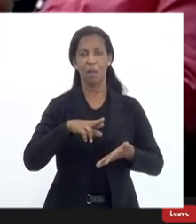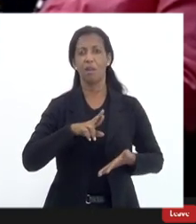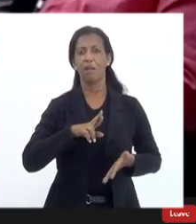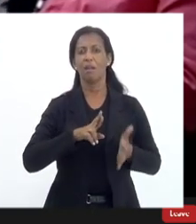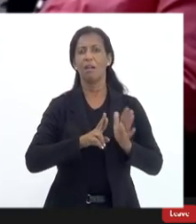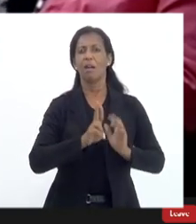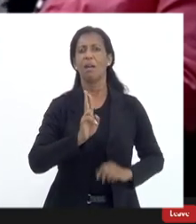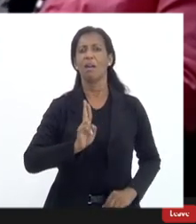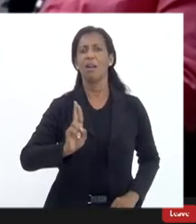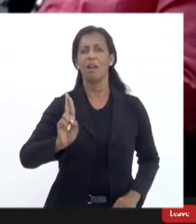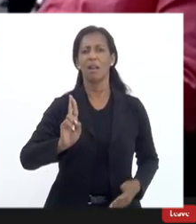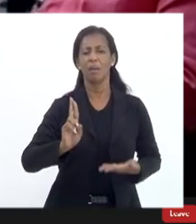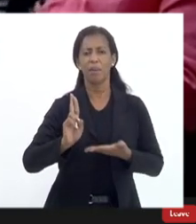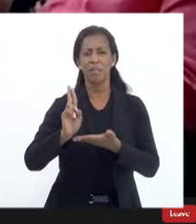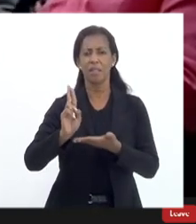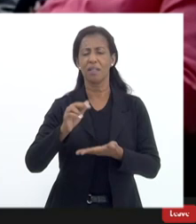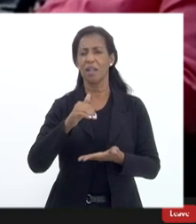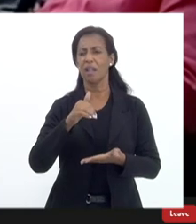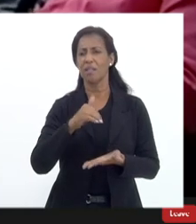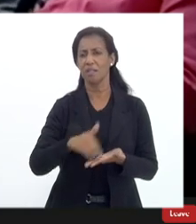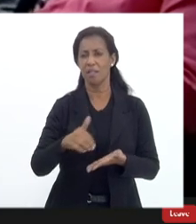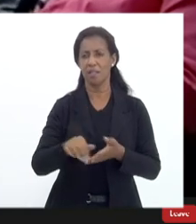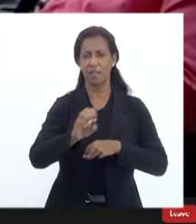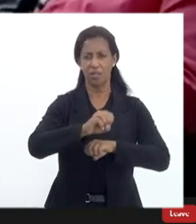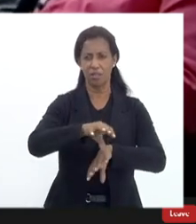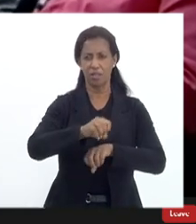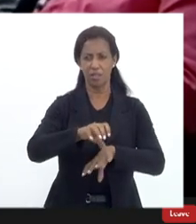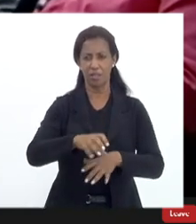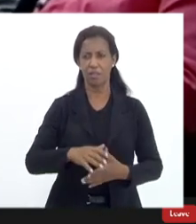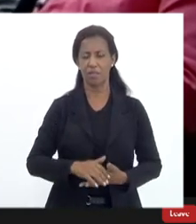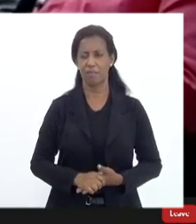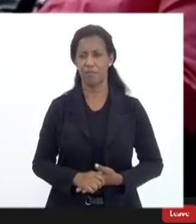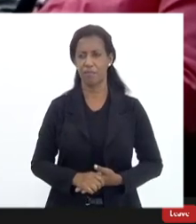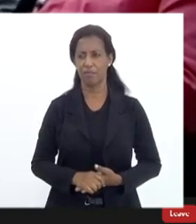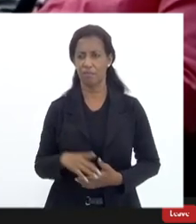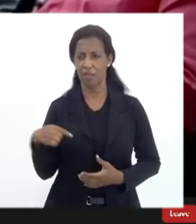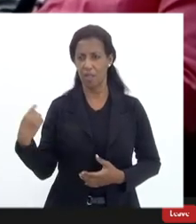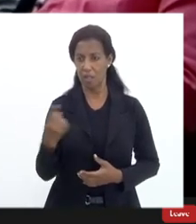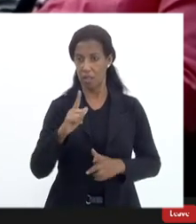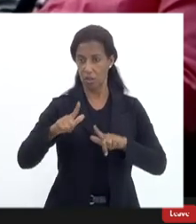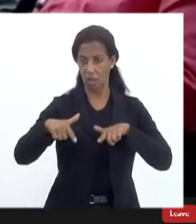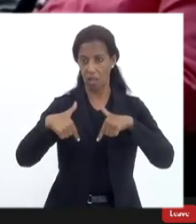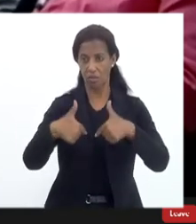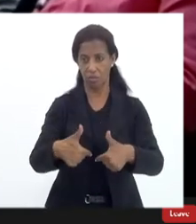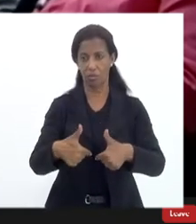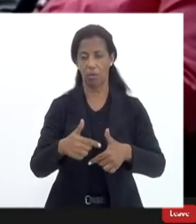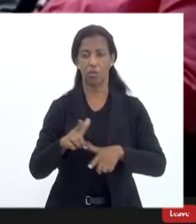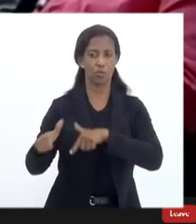representando a Secretaria de Educação e as nossas ações, né,